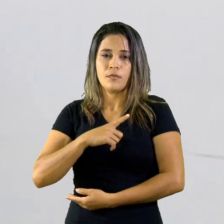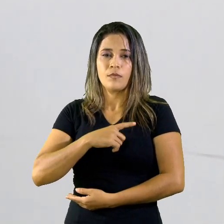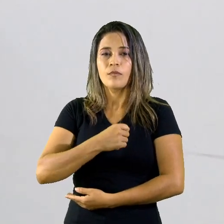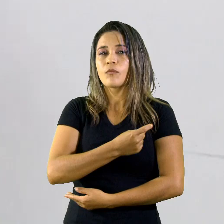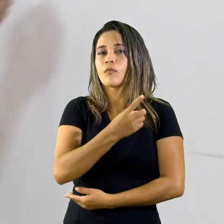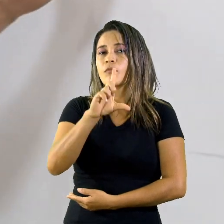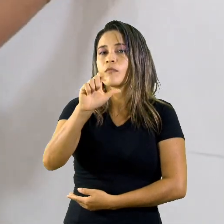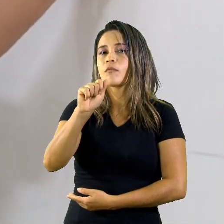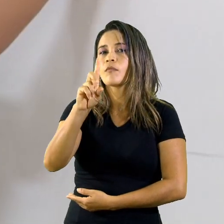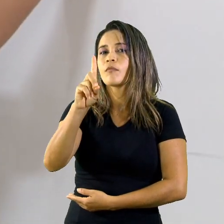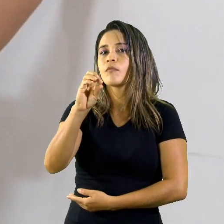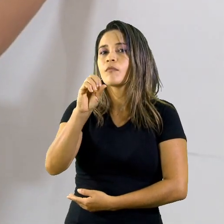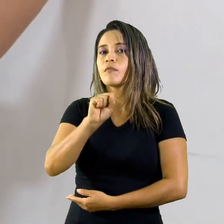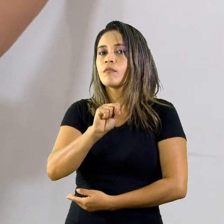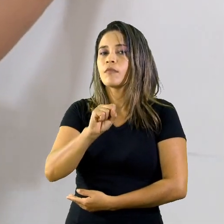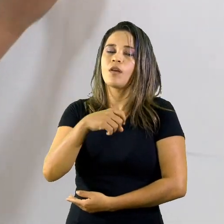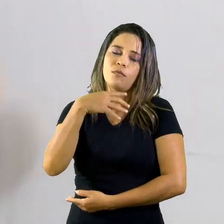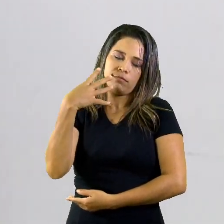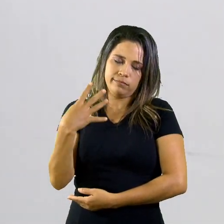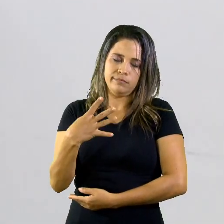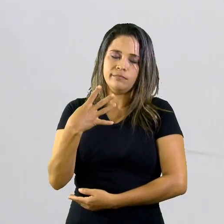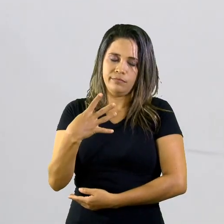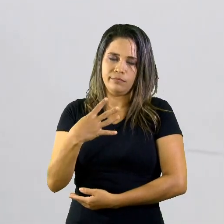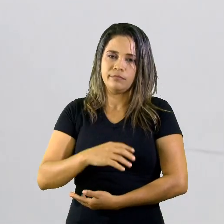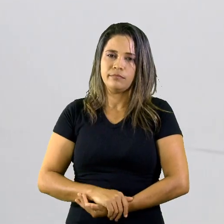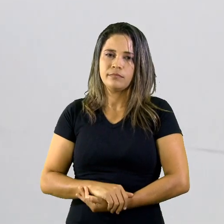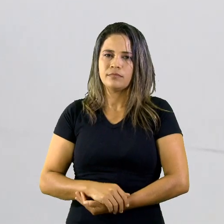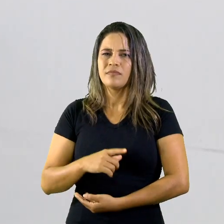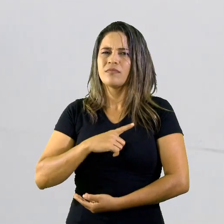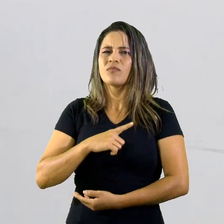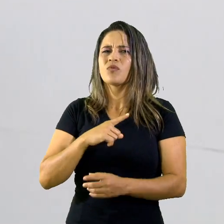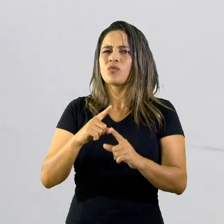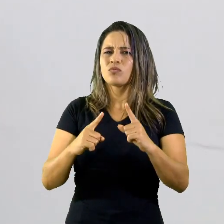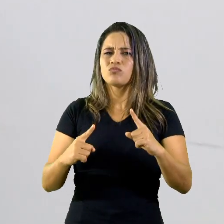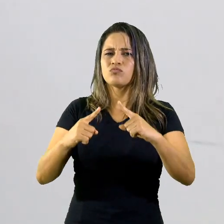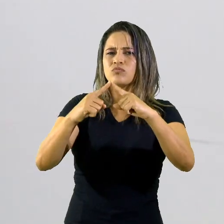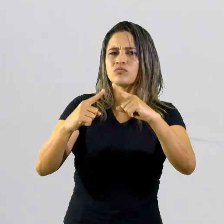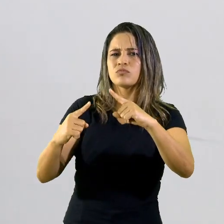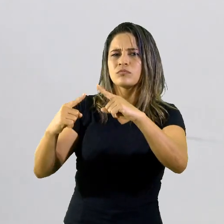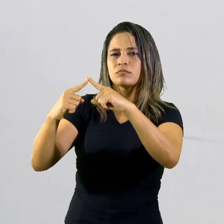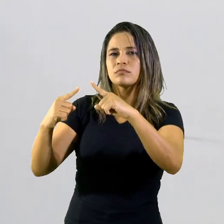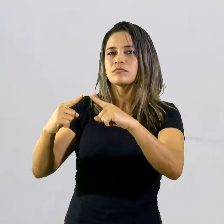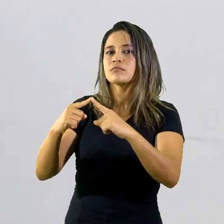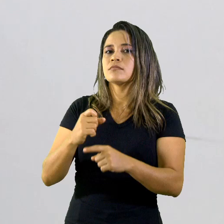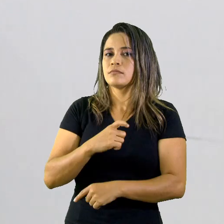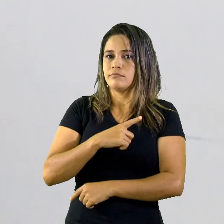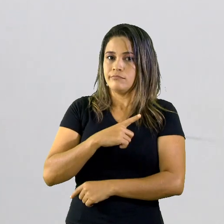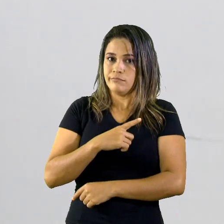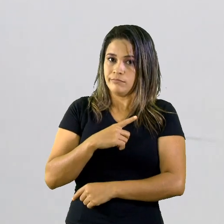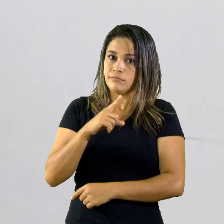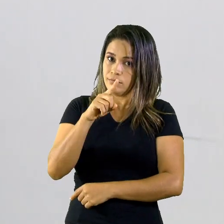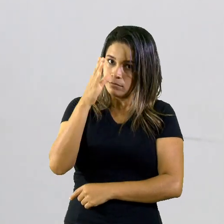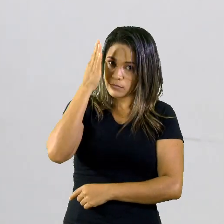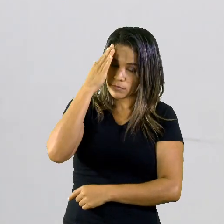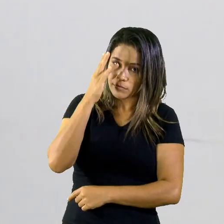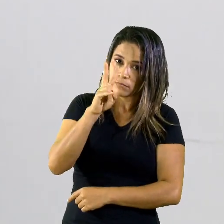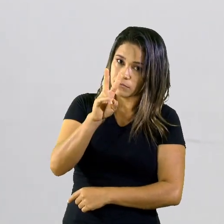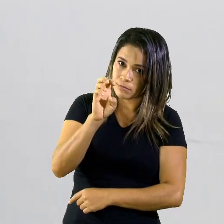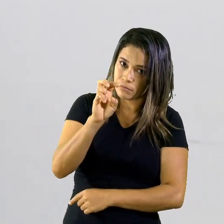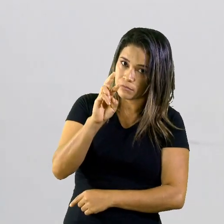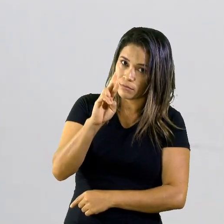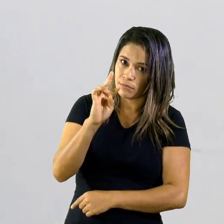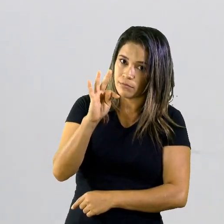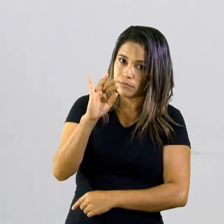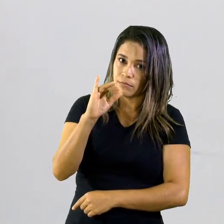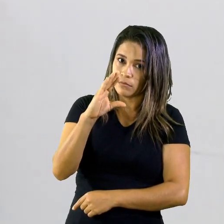lados? 4 lados. E tem quantos vértices? Vamos contar. Vocês sabem que vértice é o encontro de